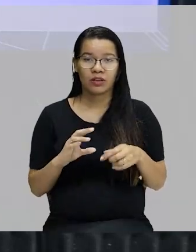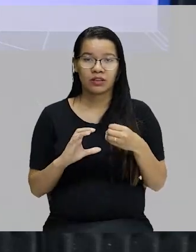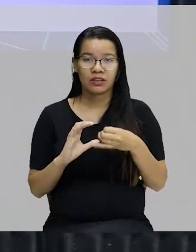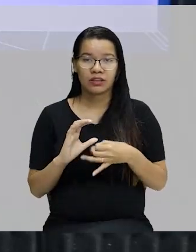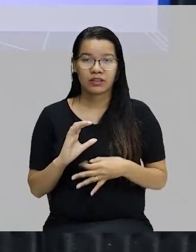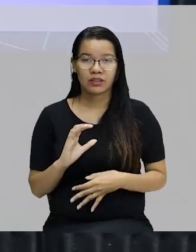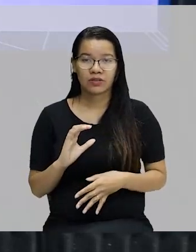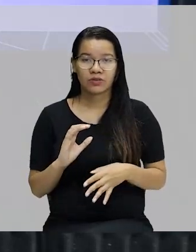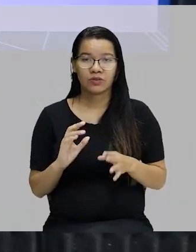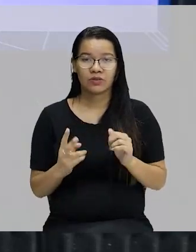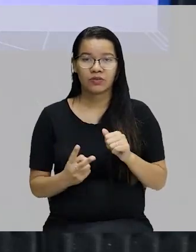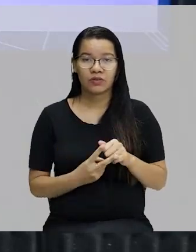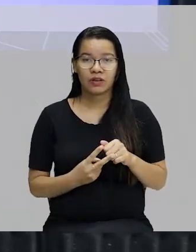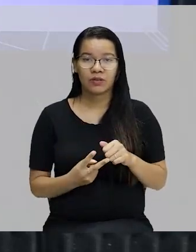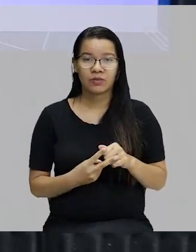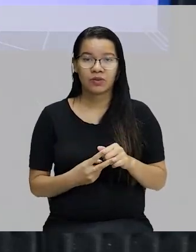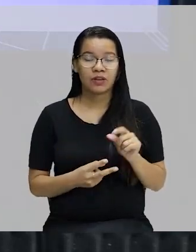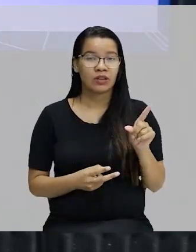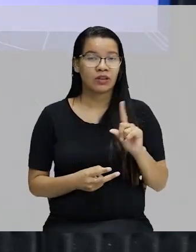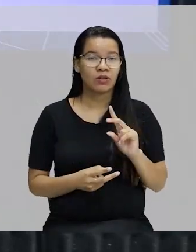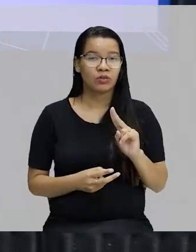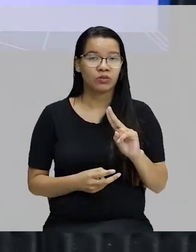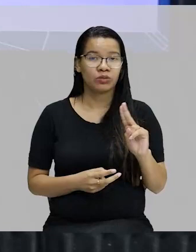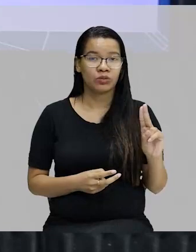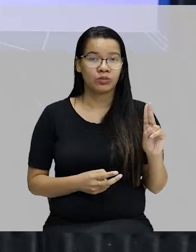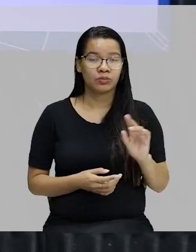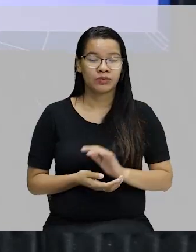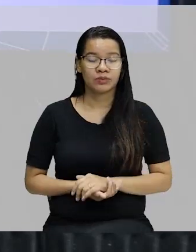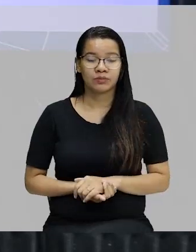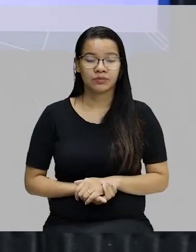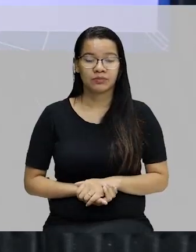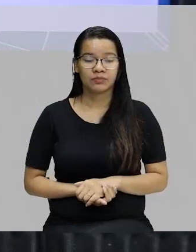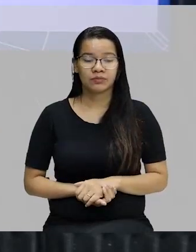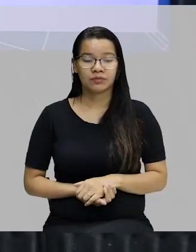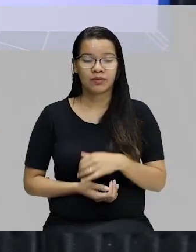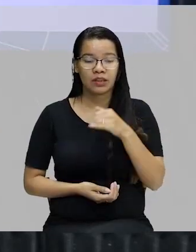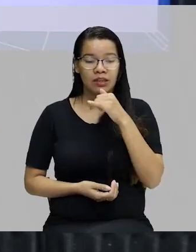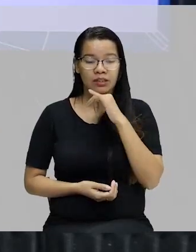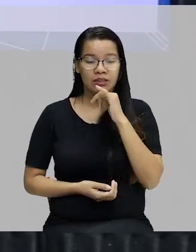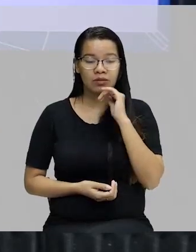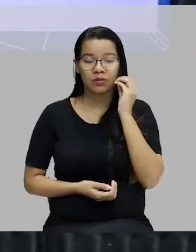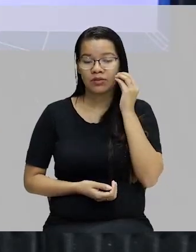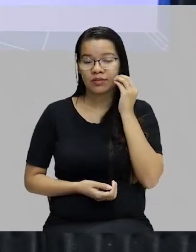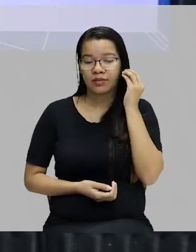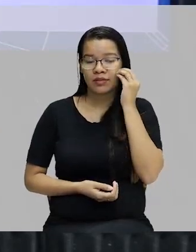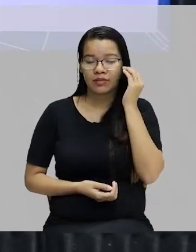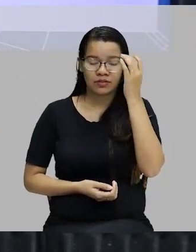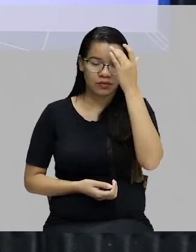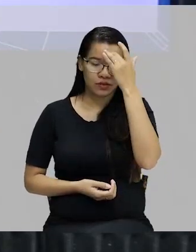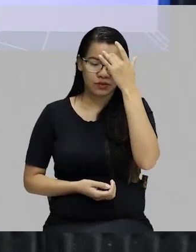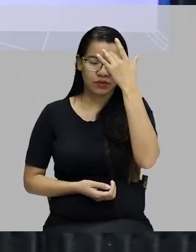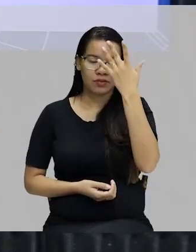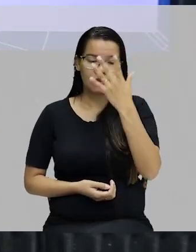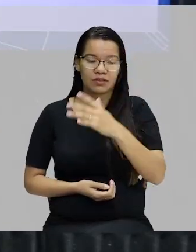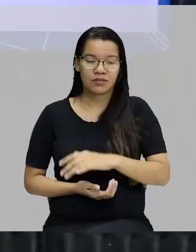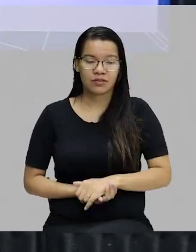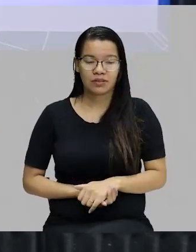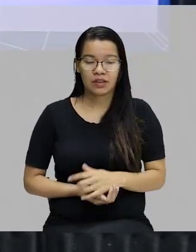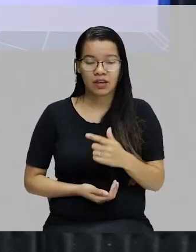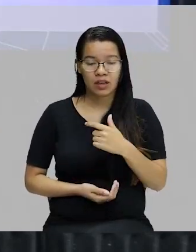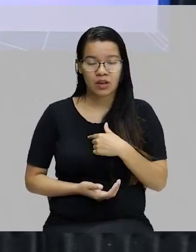um nome. The test was easy. O teste foi fácil. I passed the test easily.